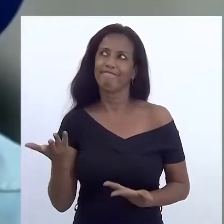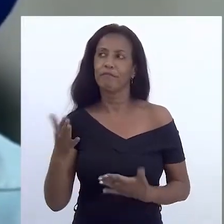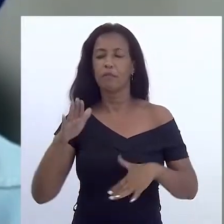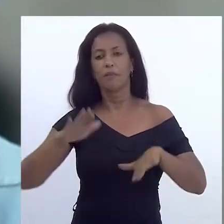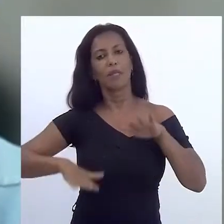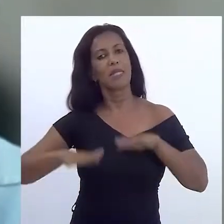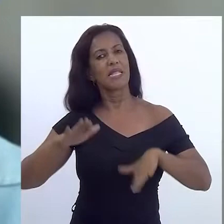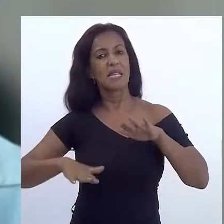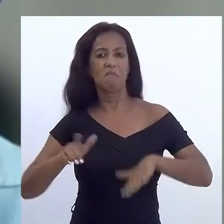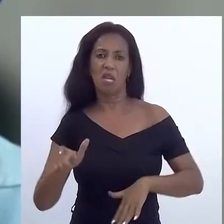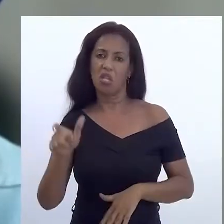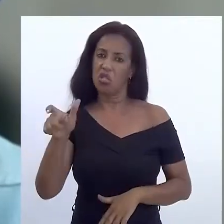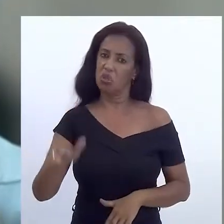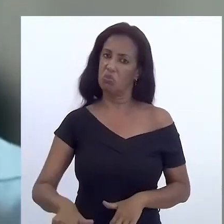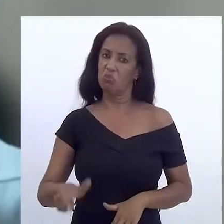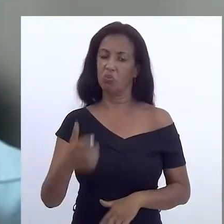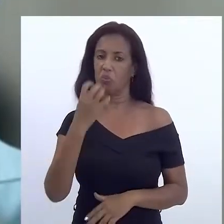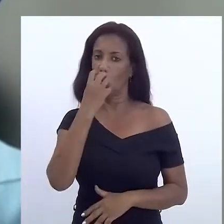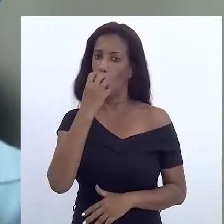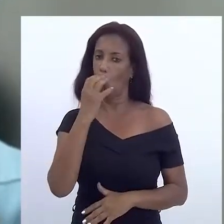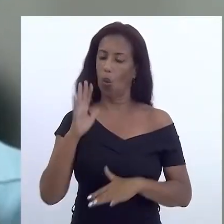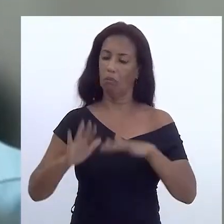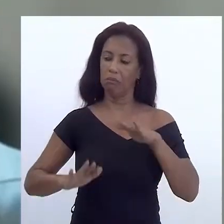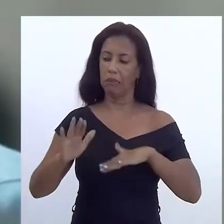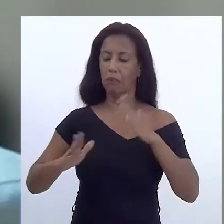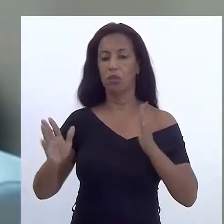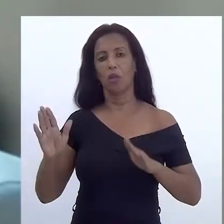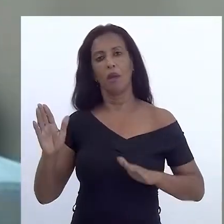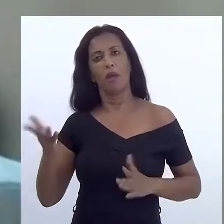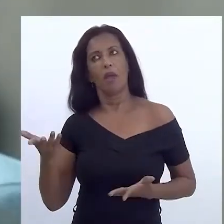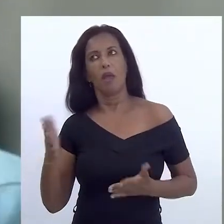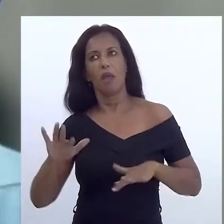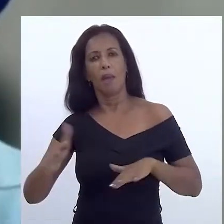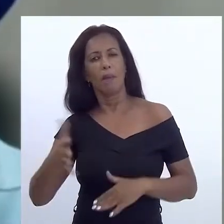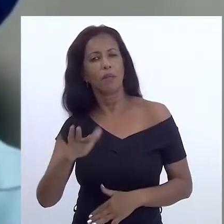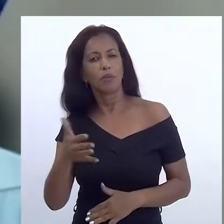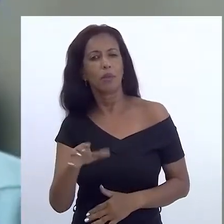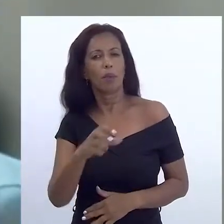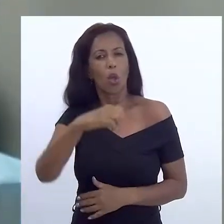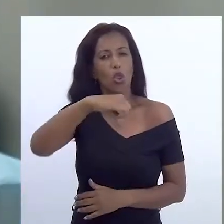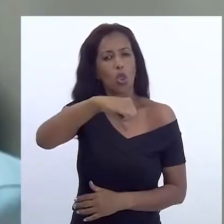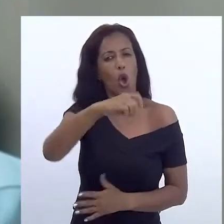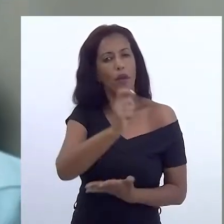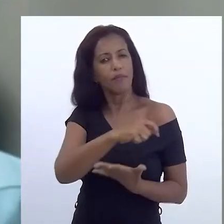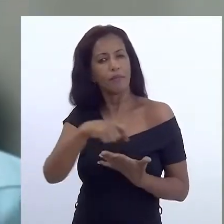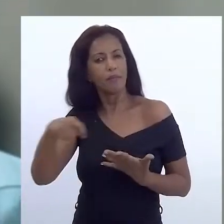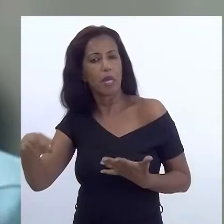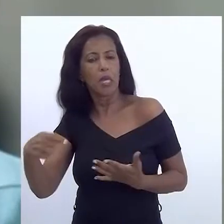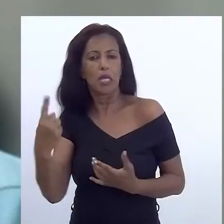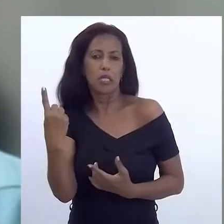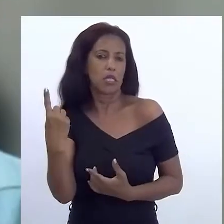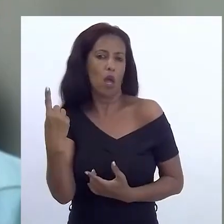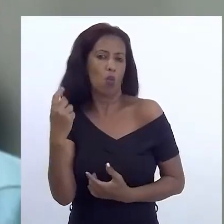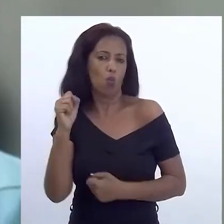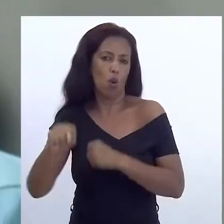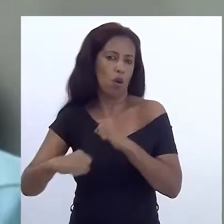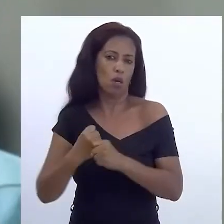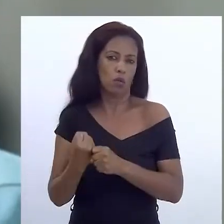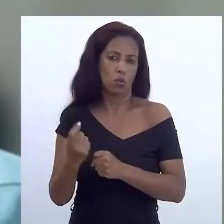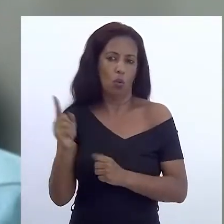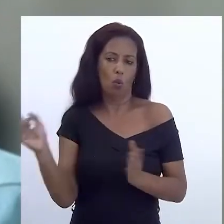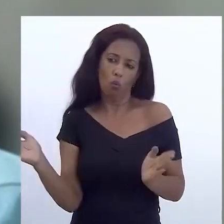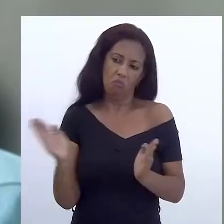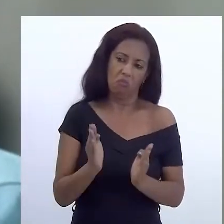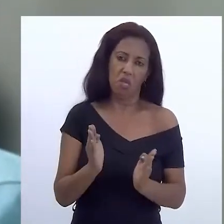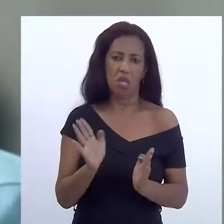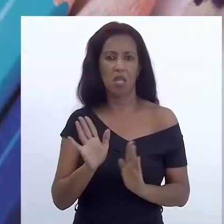comportamento prévio dele, né? Em média, assim, algo em torno de 9 meses a um ano, até menos, você já